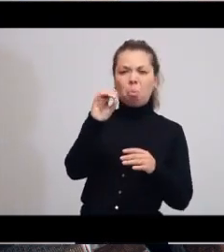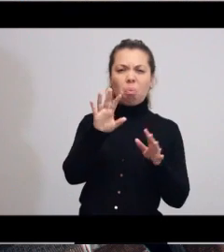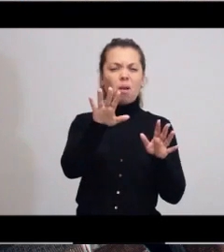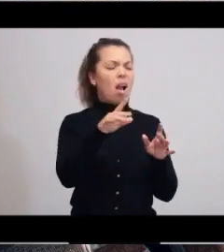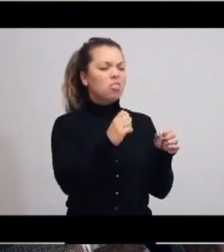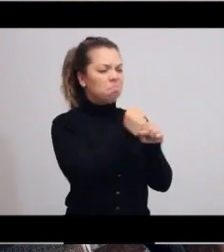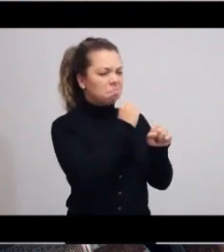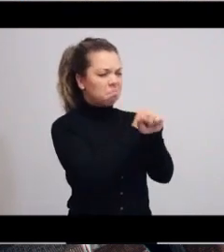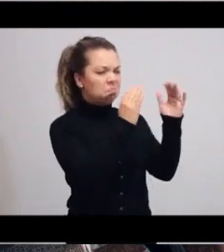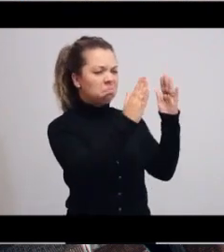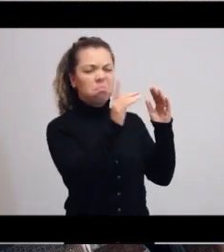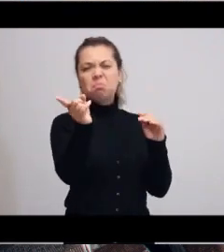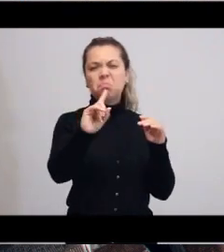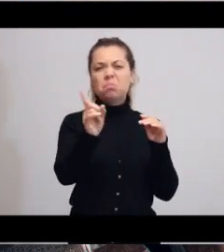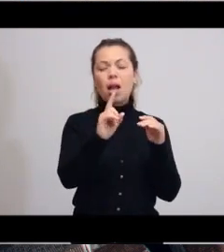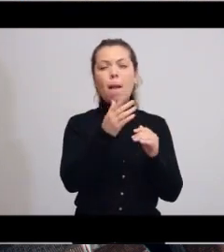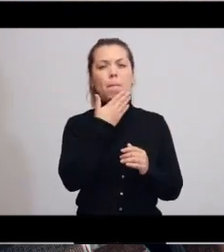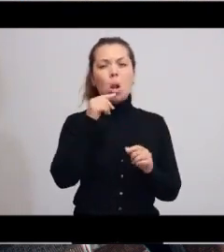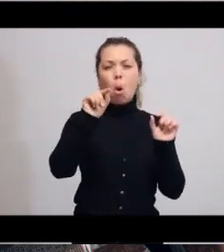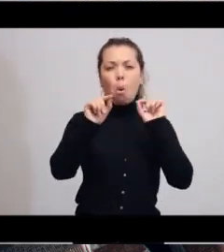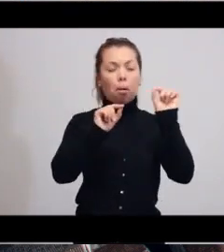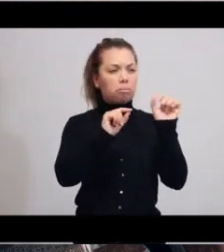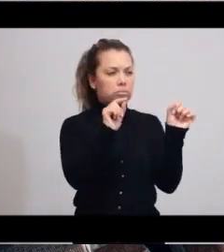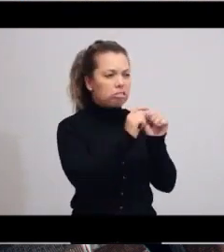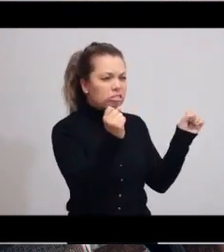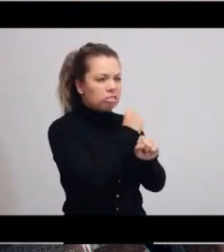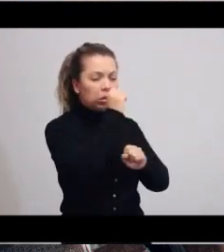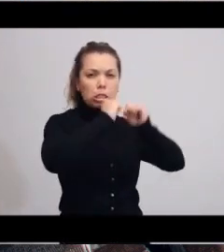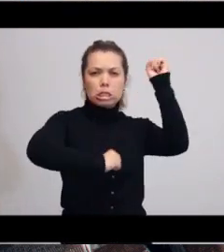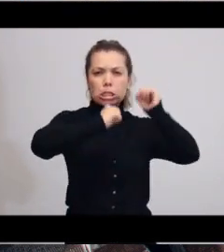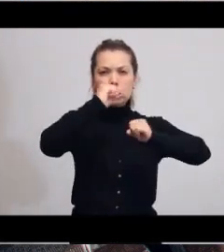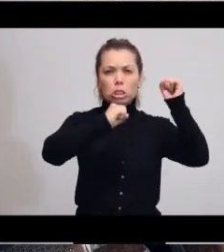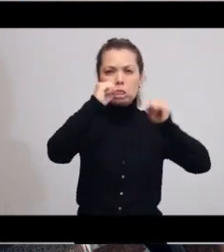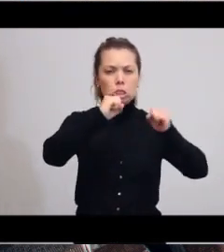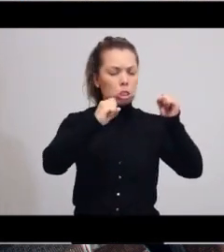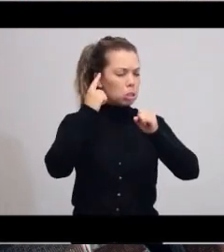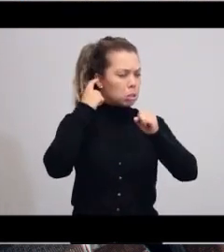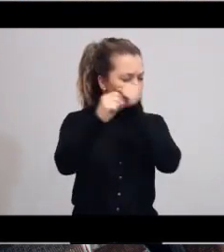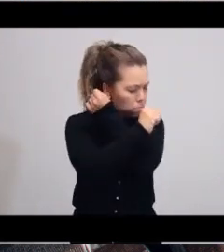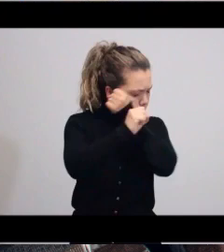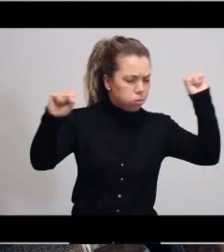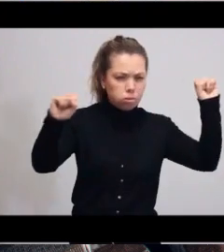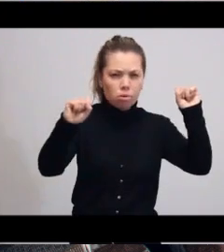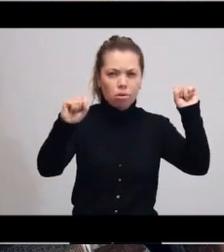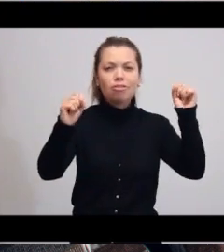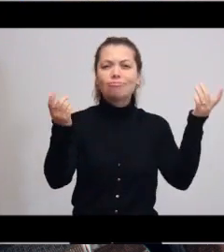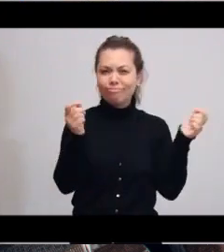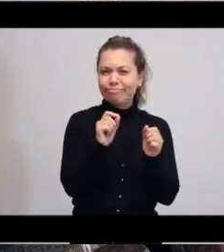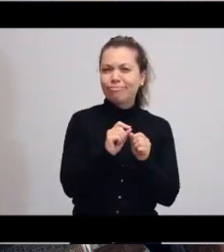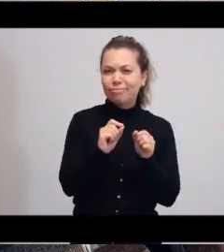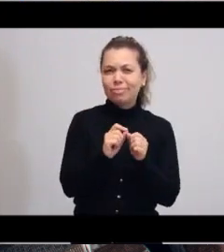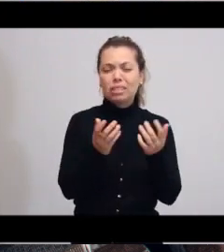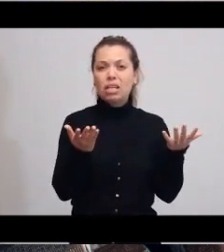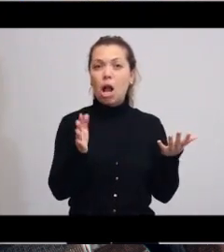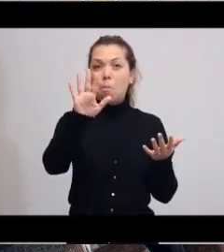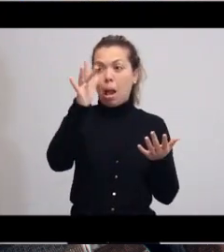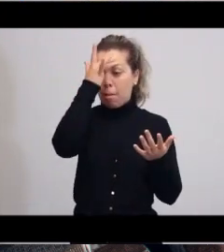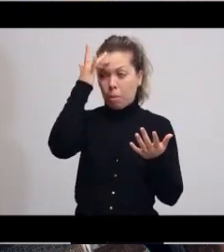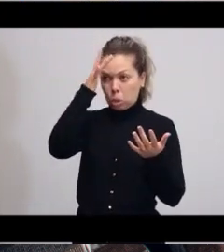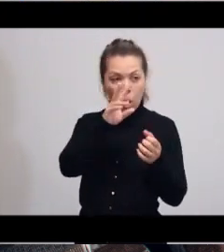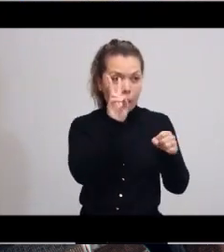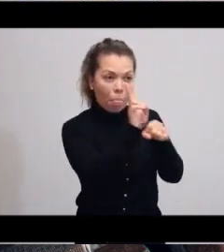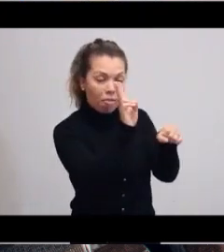Assim, de um lado, os espanhóis aportavam nesta região, considerando-a parte de seus domínios legítimos; de outro lado,